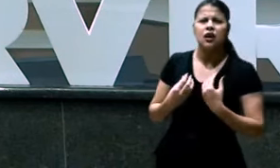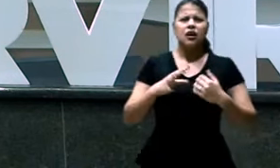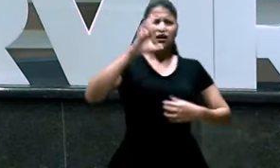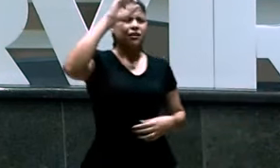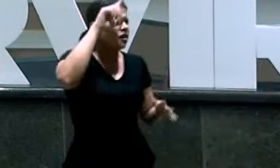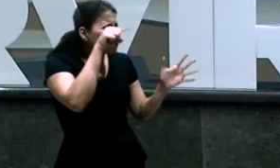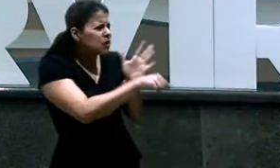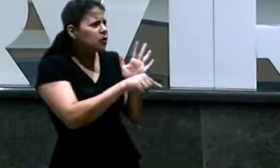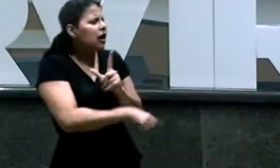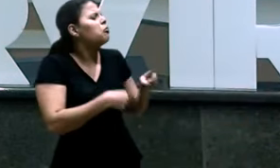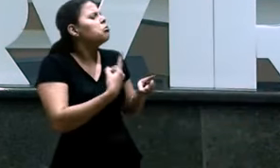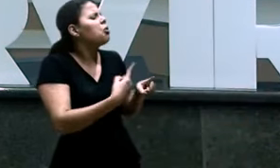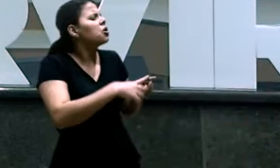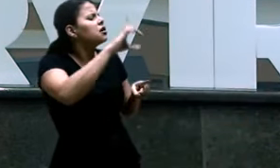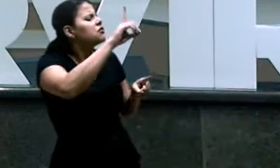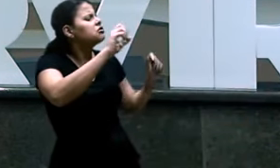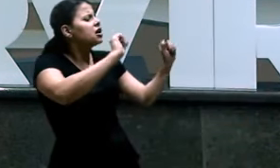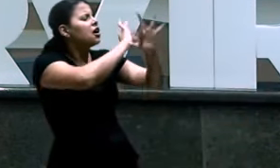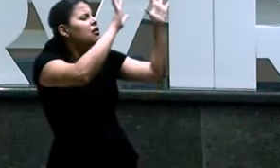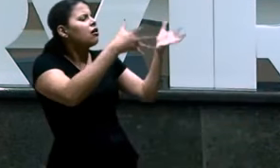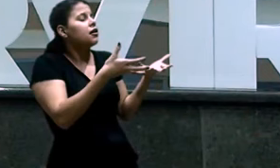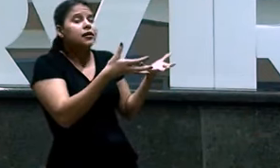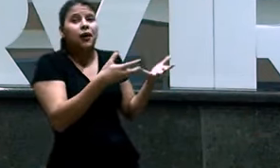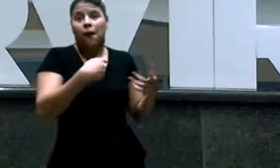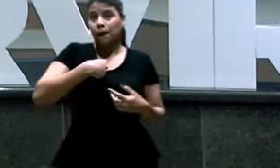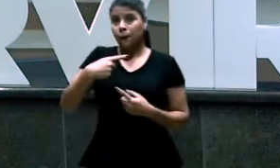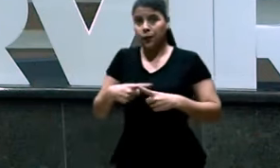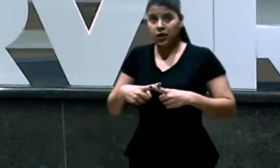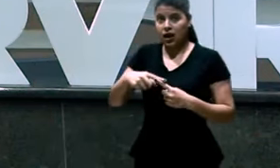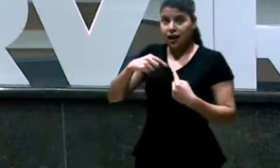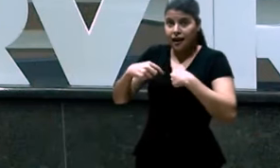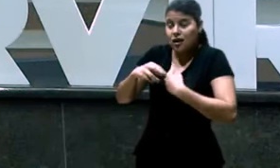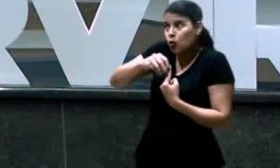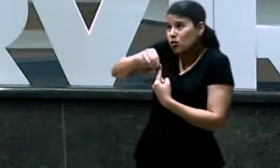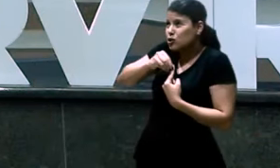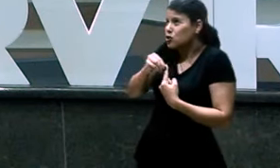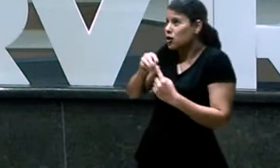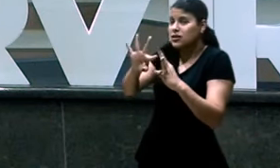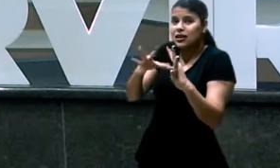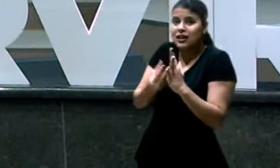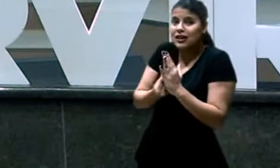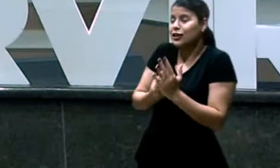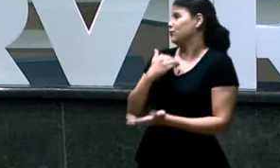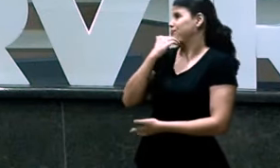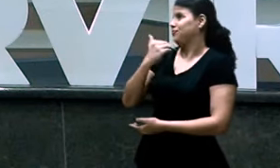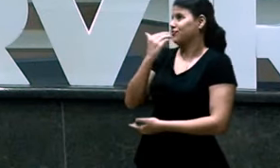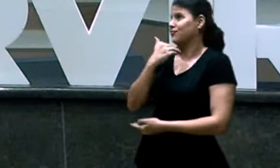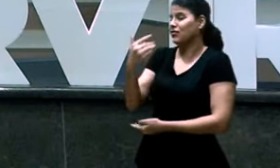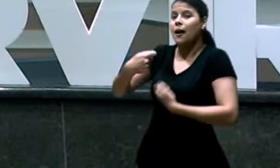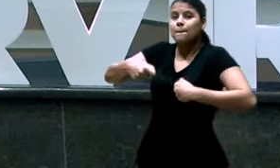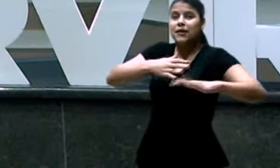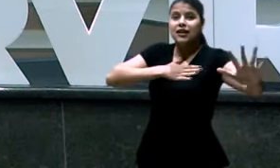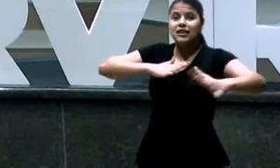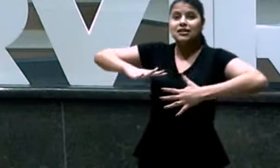Mas o corpo é a igreja. Se eu estou no corpo, eu faço parte.